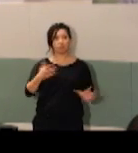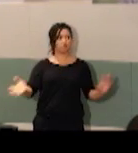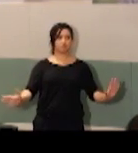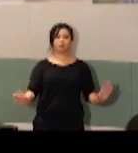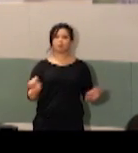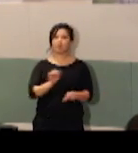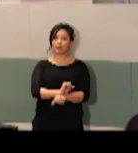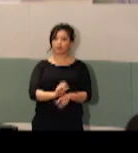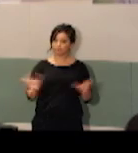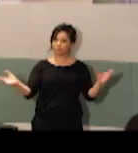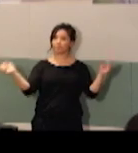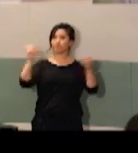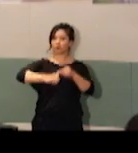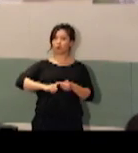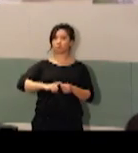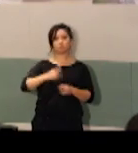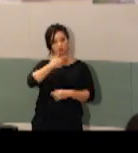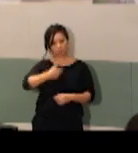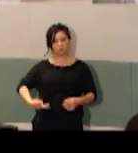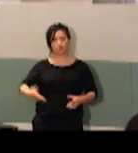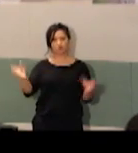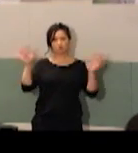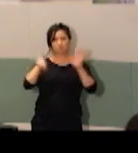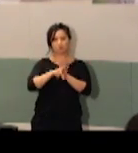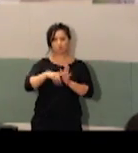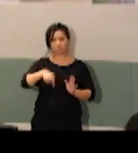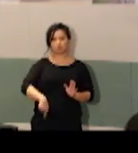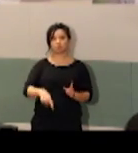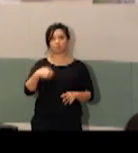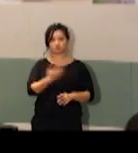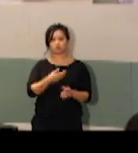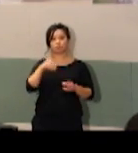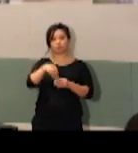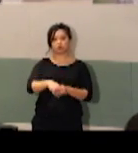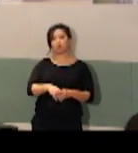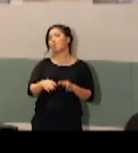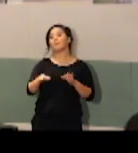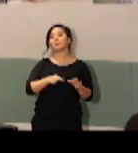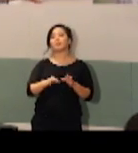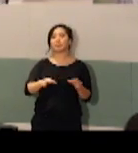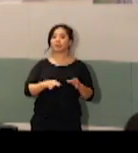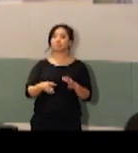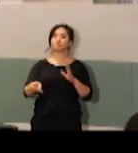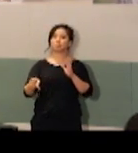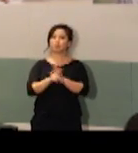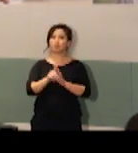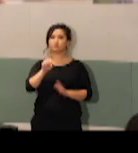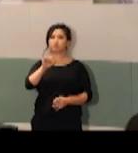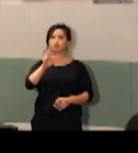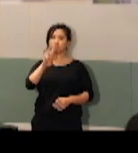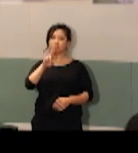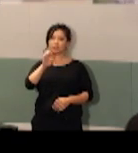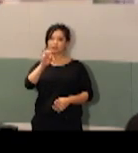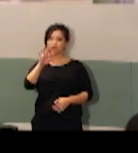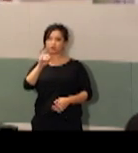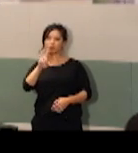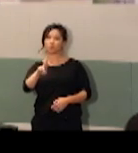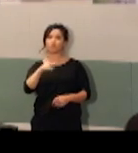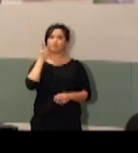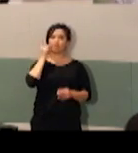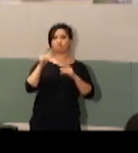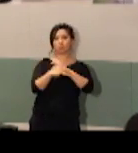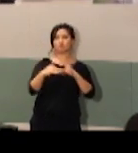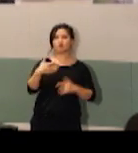transporte público. Aprovamos um plano diretor de transporte público que Brasília não tinha e passamos a investir na nossa cidade. Fizemos a